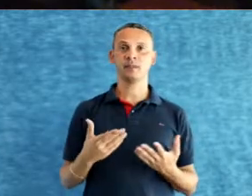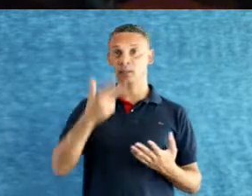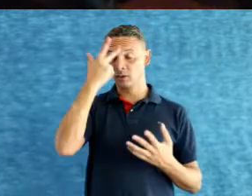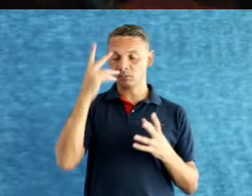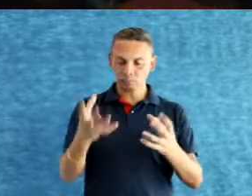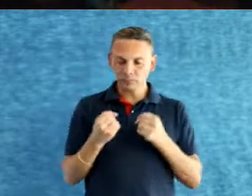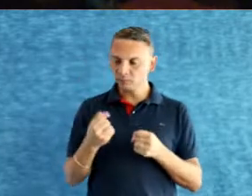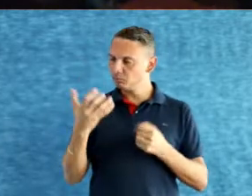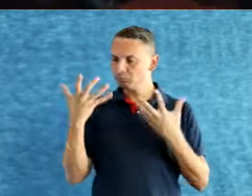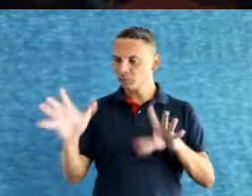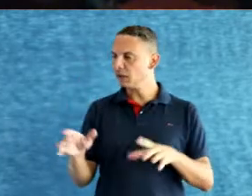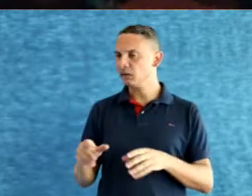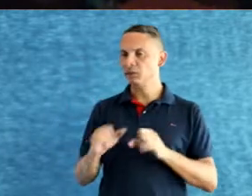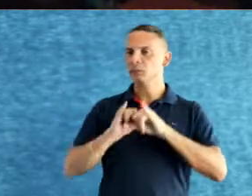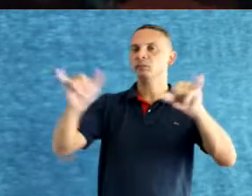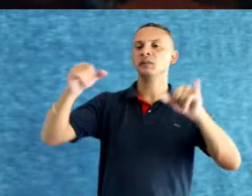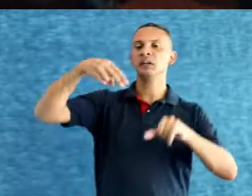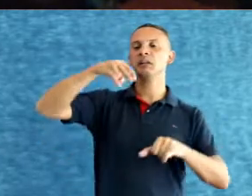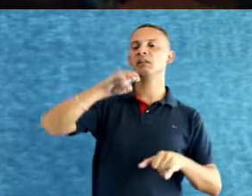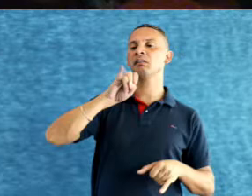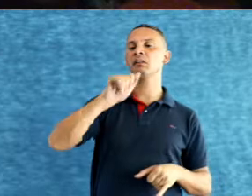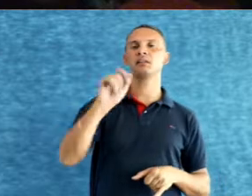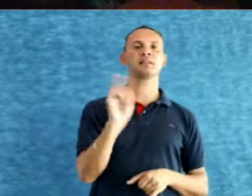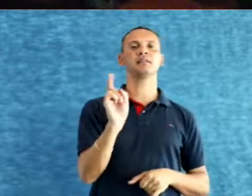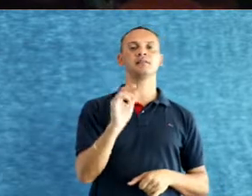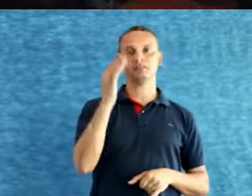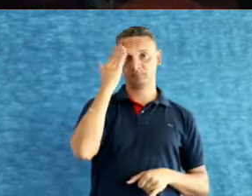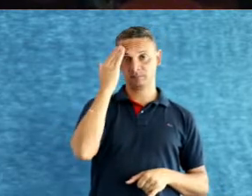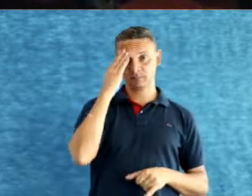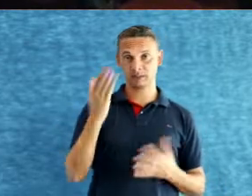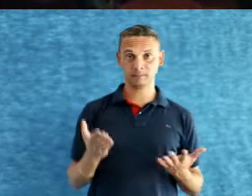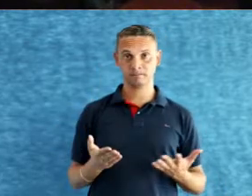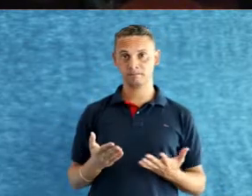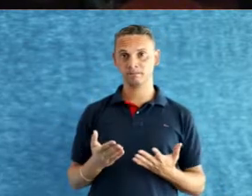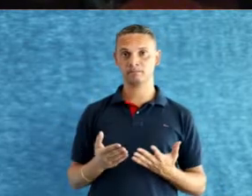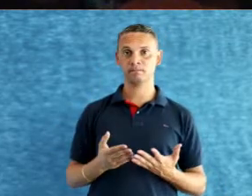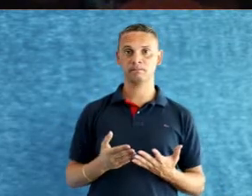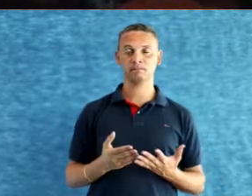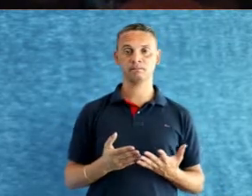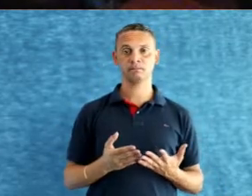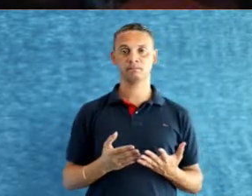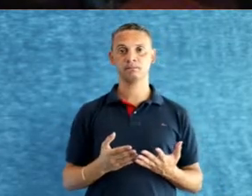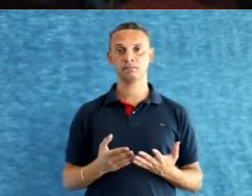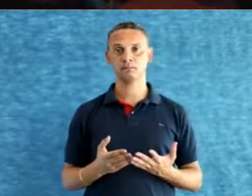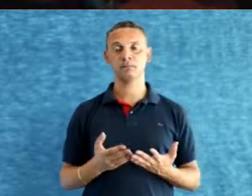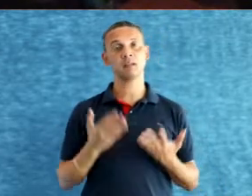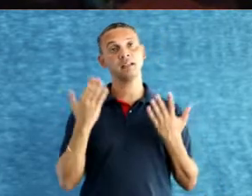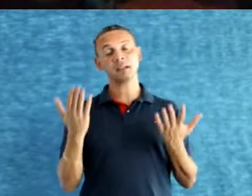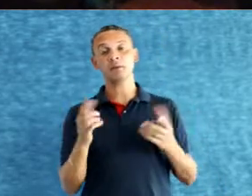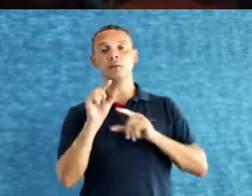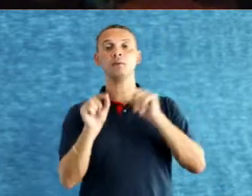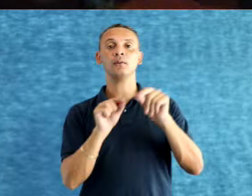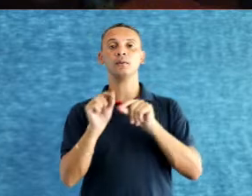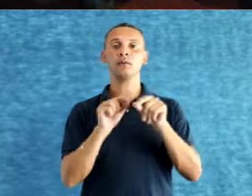Ali está cortado. No segundo ela tem, no terceiro também. Ela posava sempre com um livro na mão, assim, um livrinho